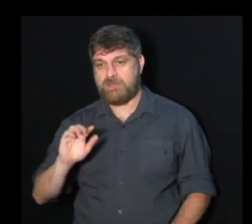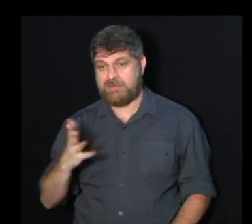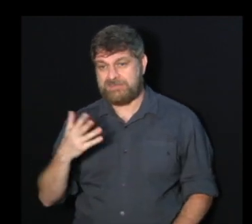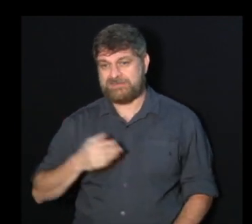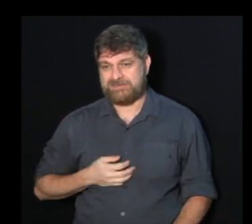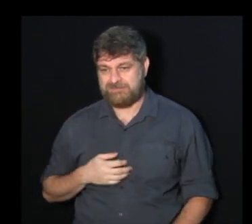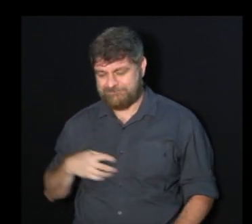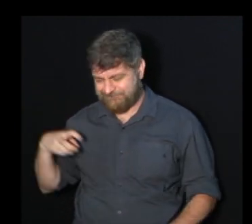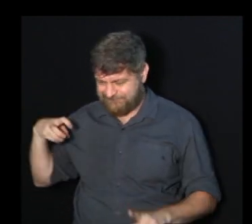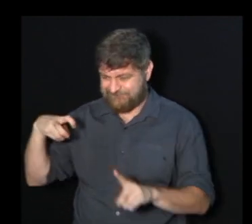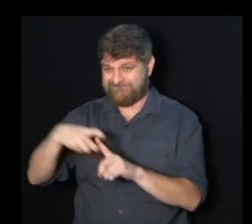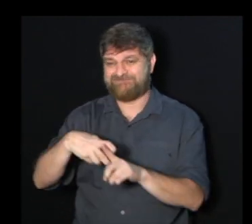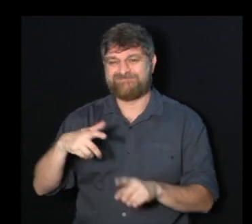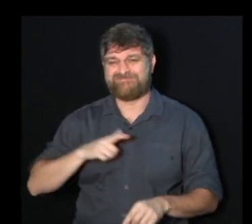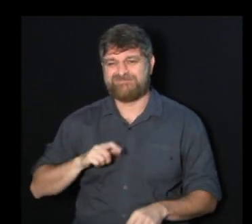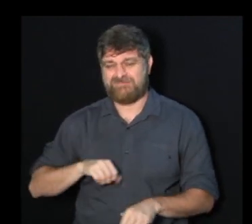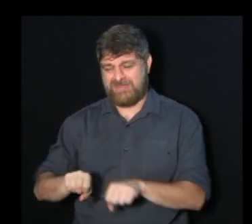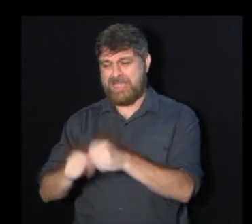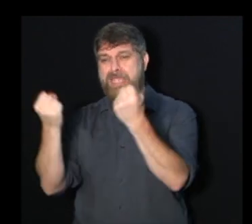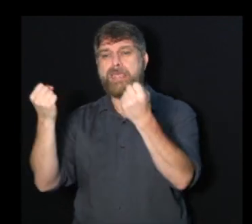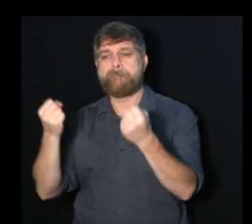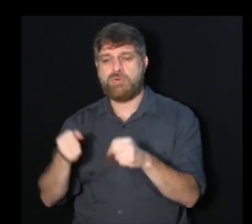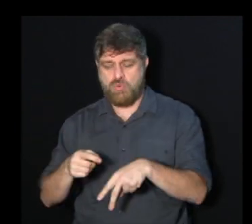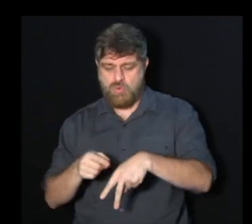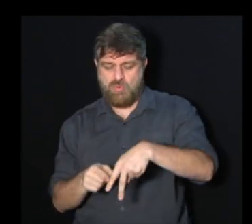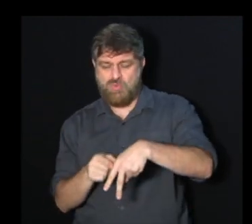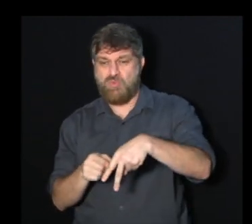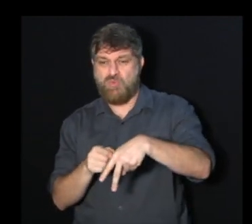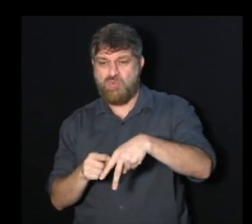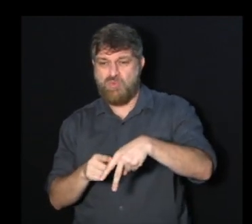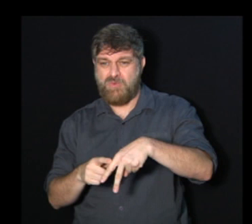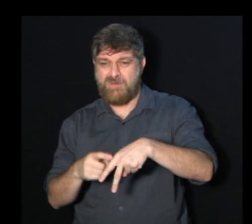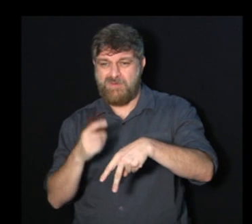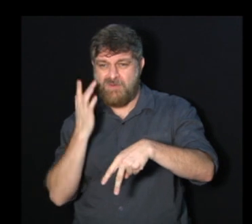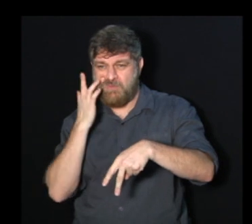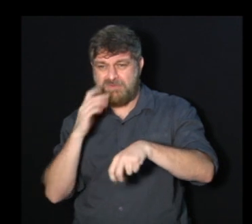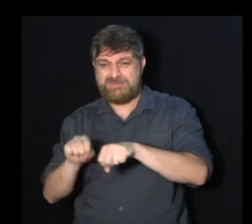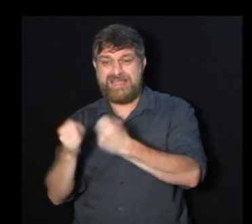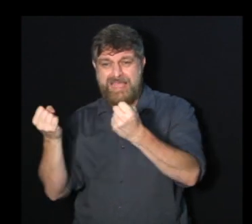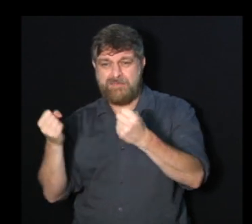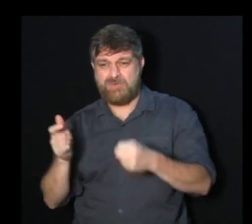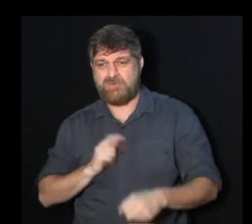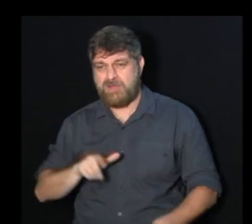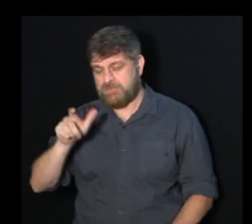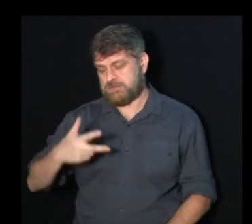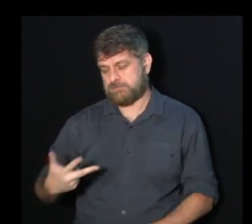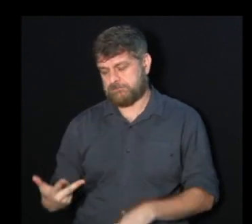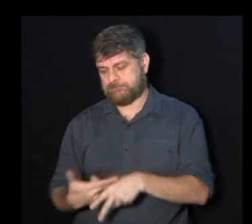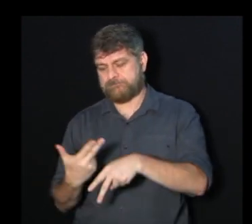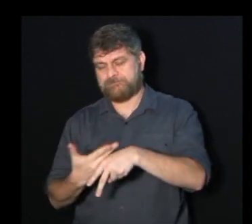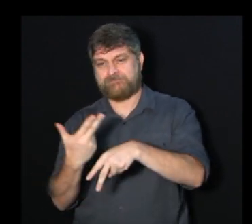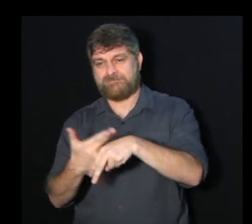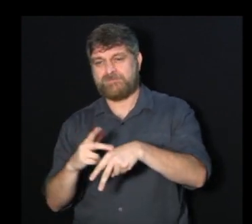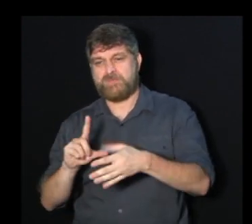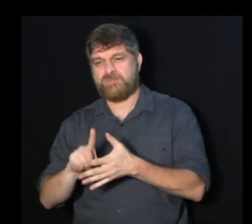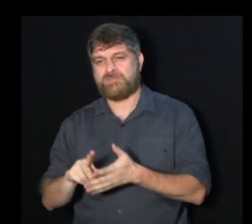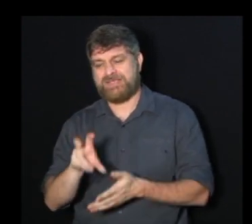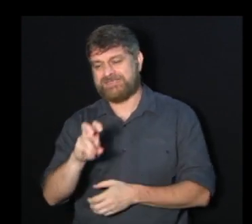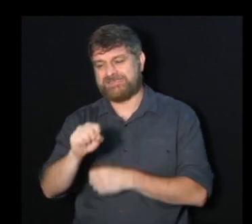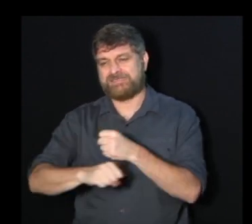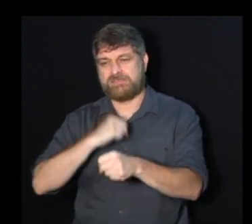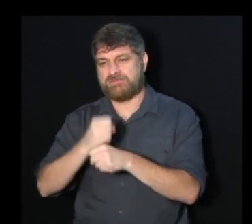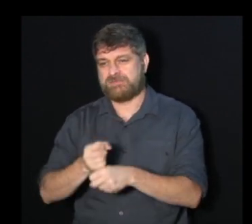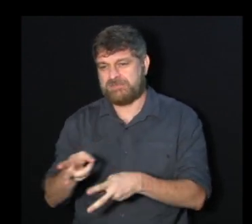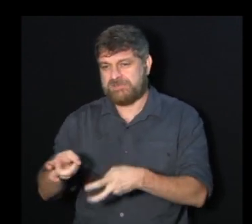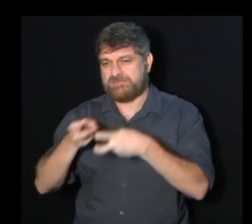trauma. Às vezes fratura cominutiva do fêmur, às vezes uma fratura cominutiva da fíbula. O cara vai lá, opera e daqui, sei lá, 5 anos ele